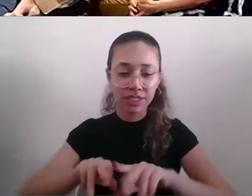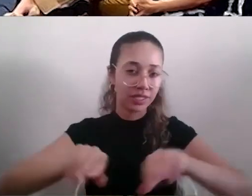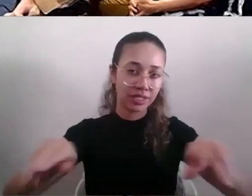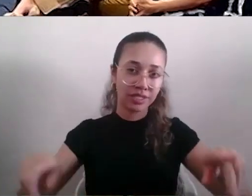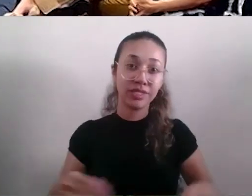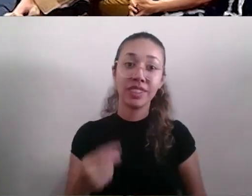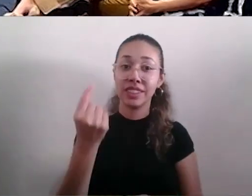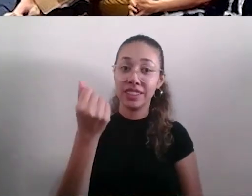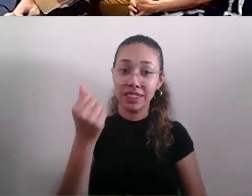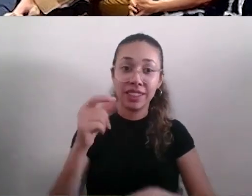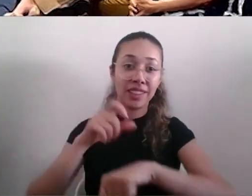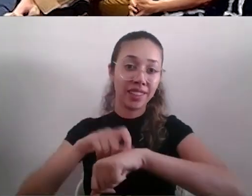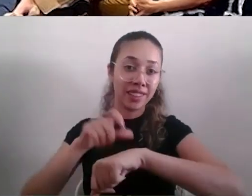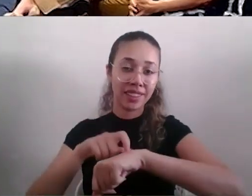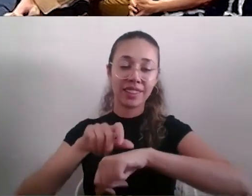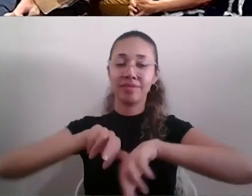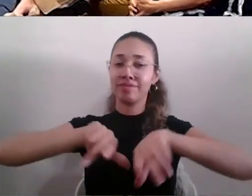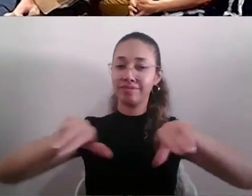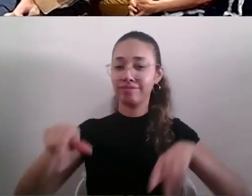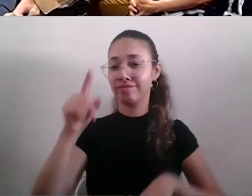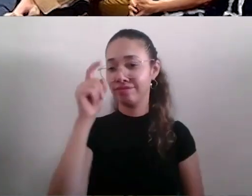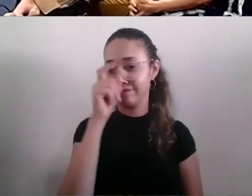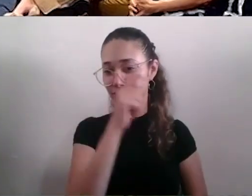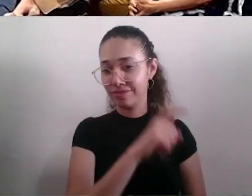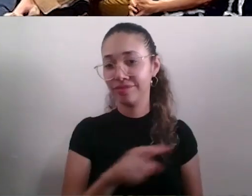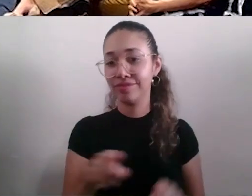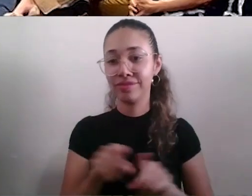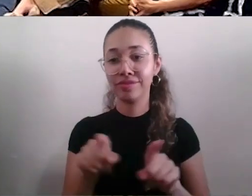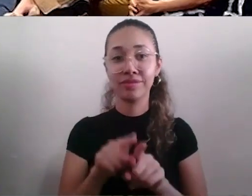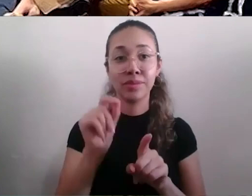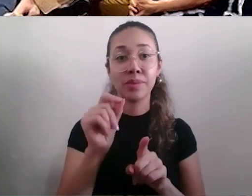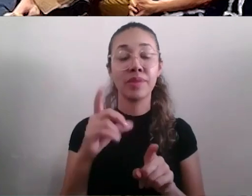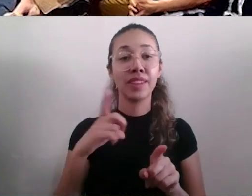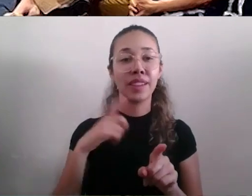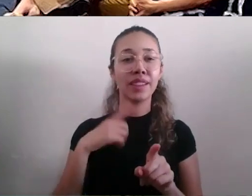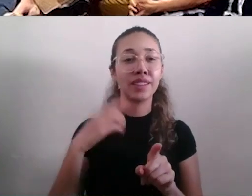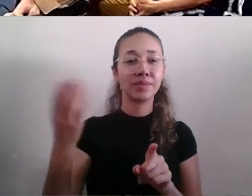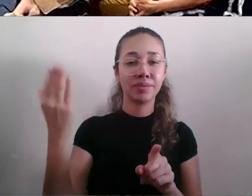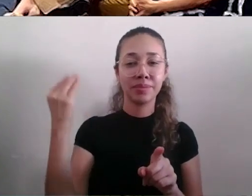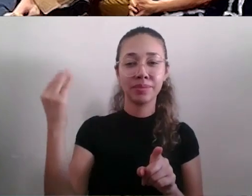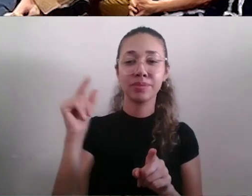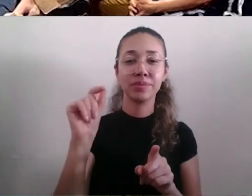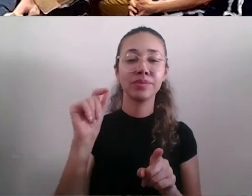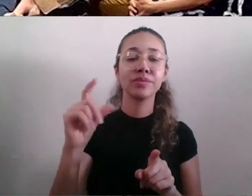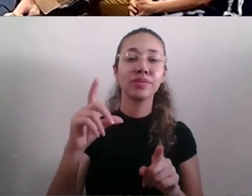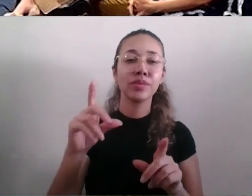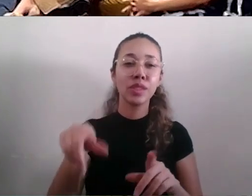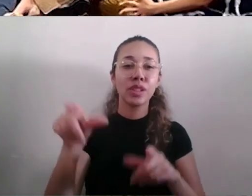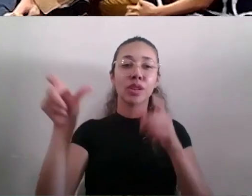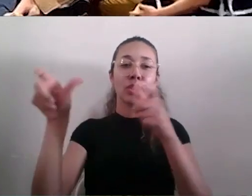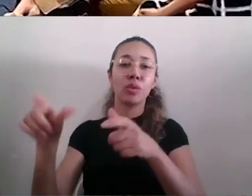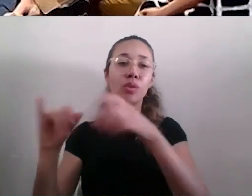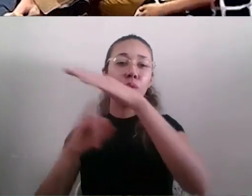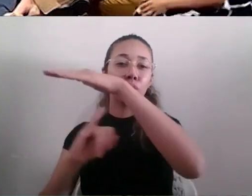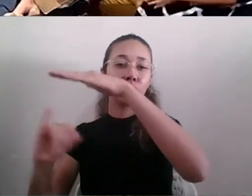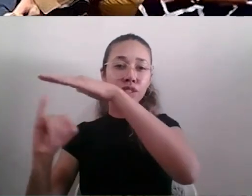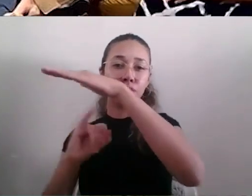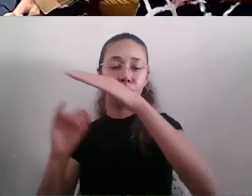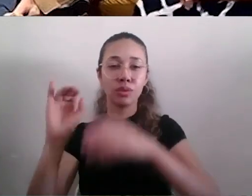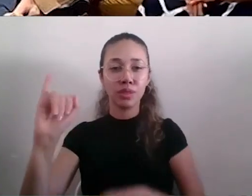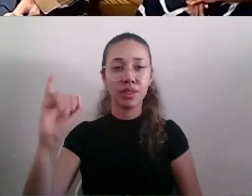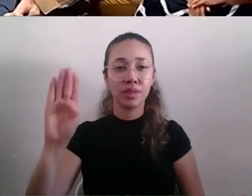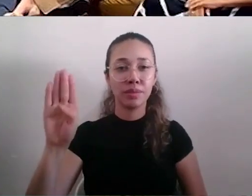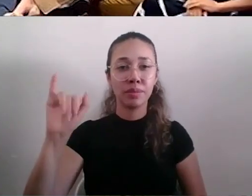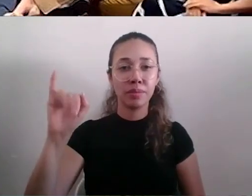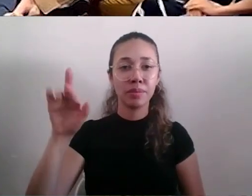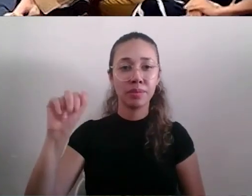O Quirino, por exemplo, foi financiado por uma fundação chamada Instituto Ibirapitanga, que trabalha com a questão de raça e que financiou, e que nos